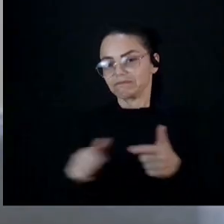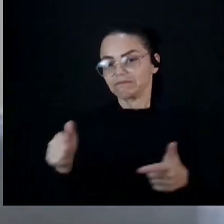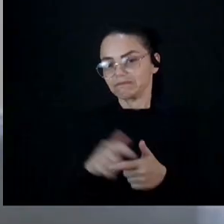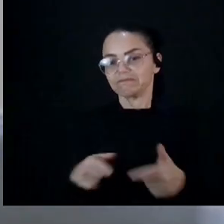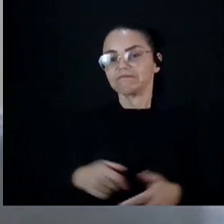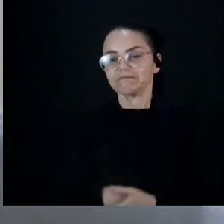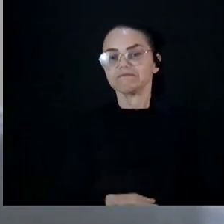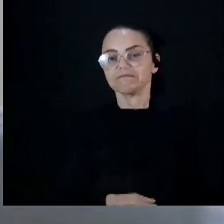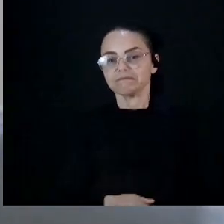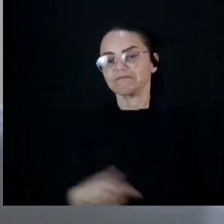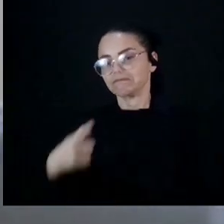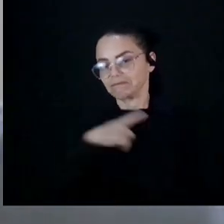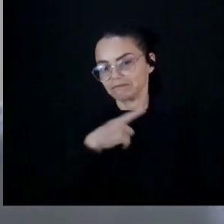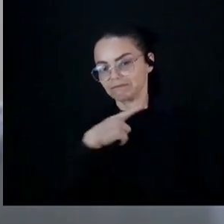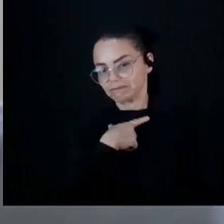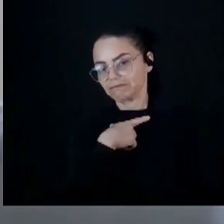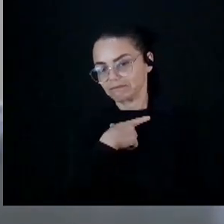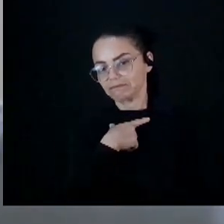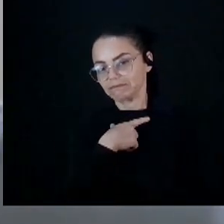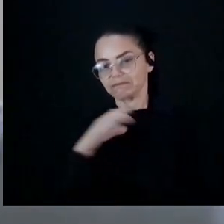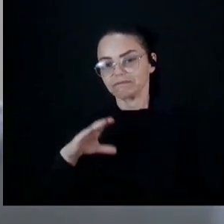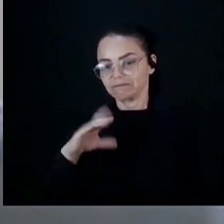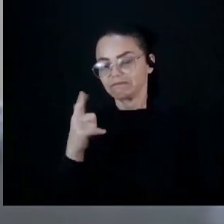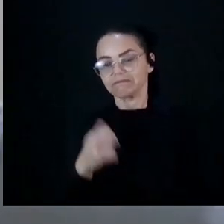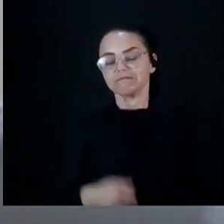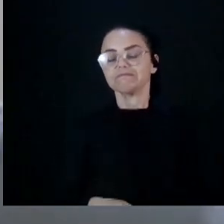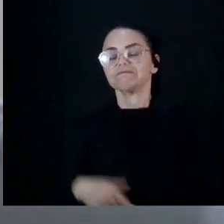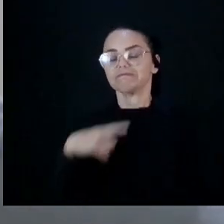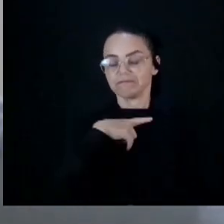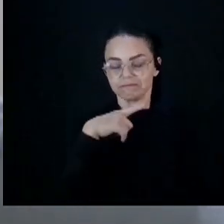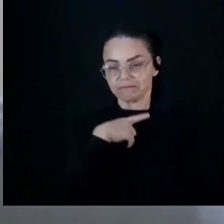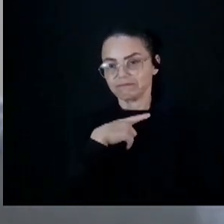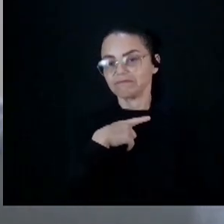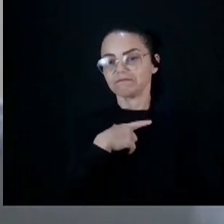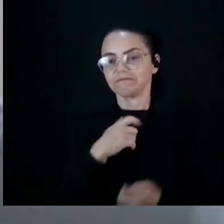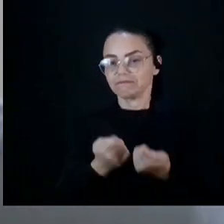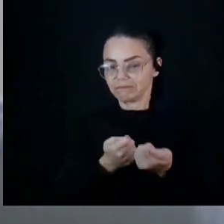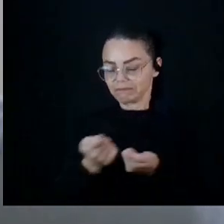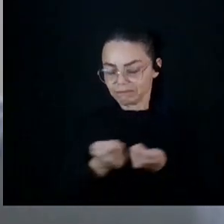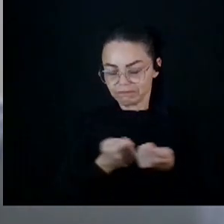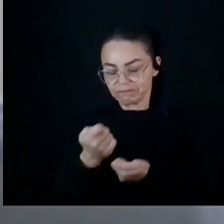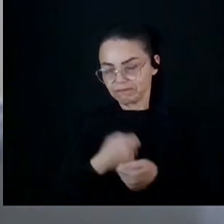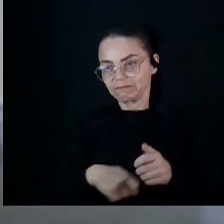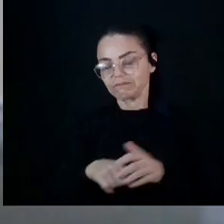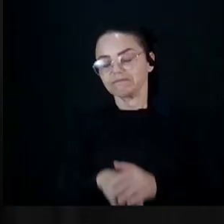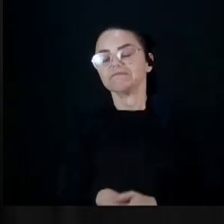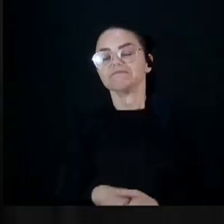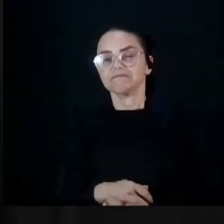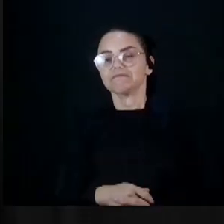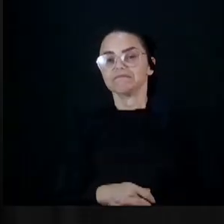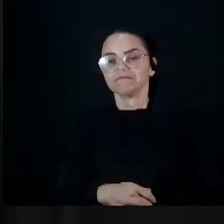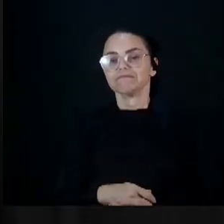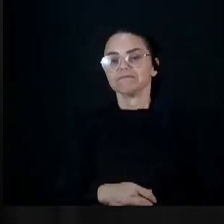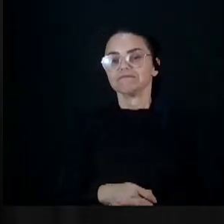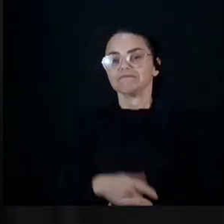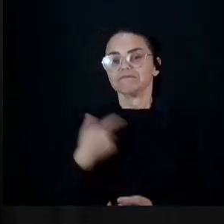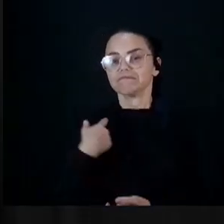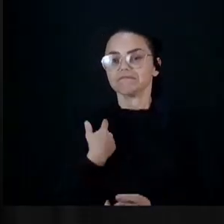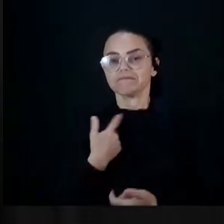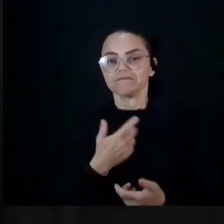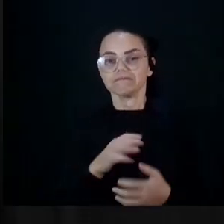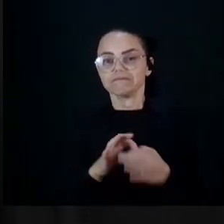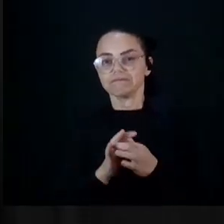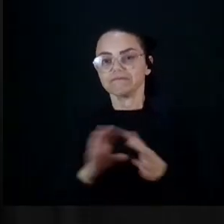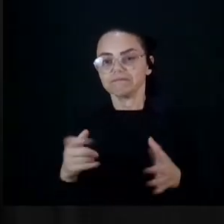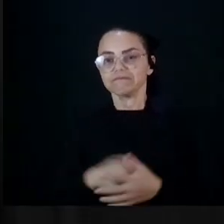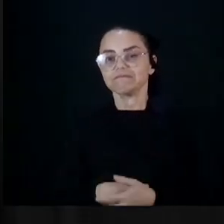gente tenha essa clareza e que a gente tenha uma regulamentação, a gente tem os mecanismos para validar isso, de que o dado